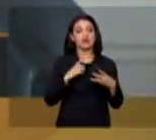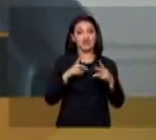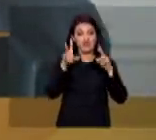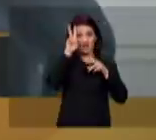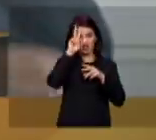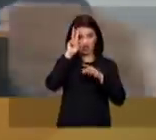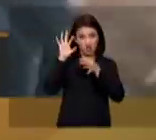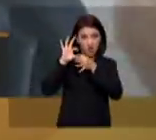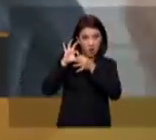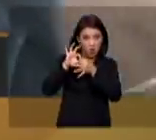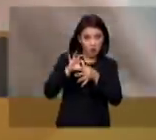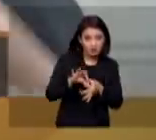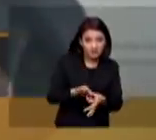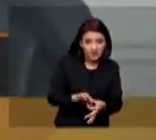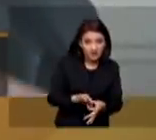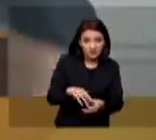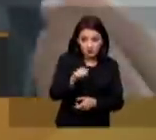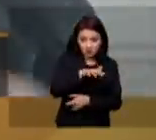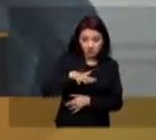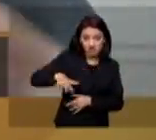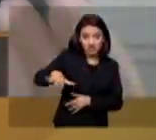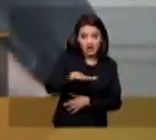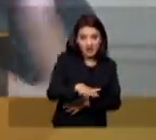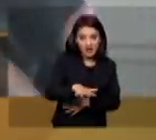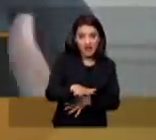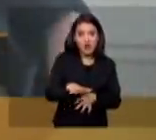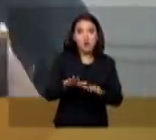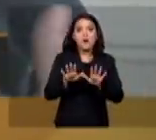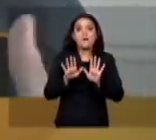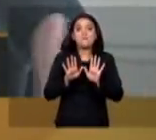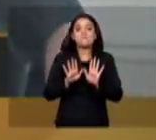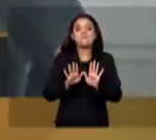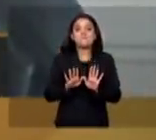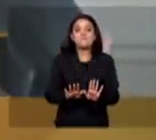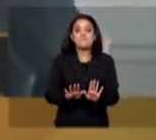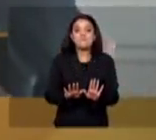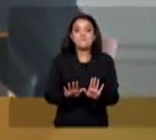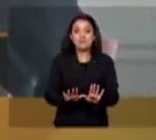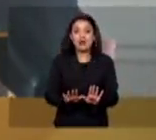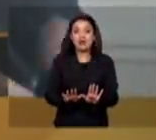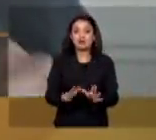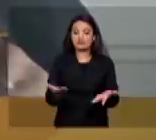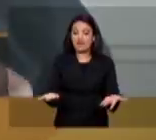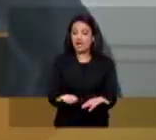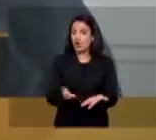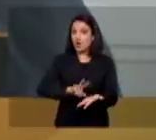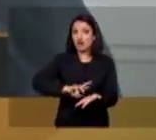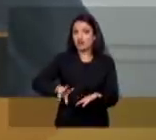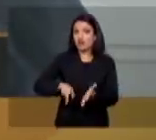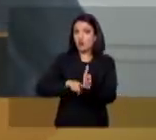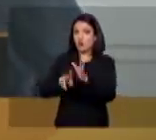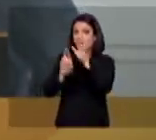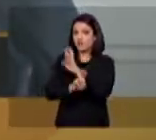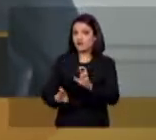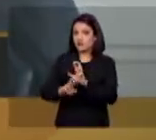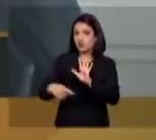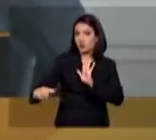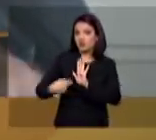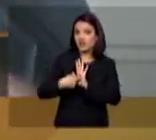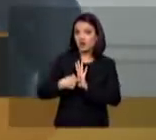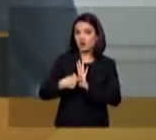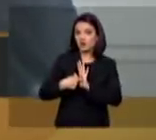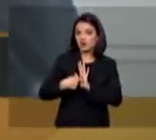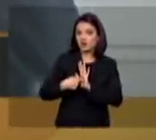contexto, no habeas corpus, mas essa grande organização apontada como criminosa não é investigada nessas denúncias. Aqui são